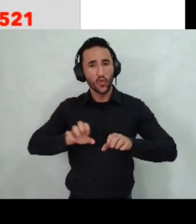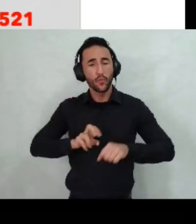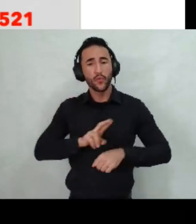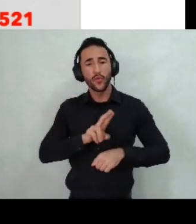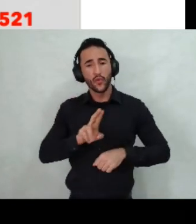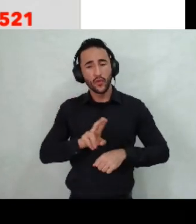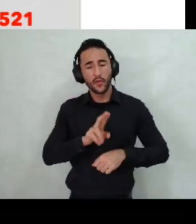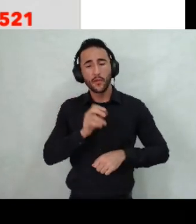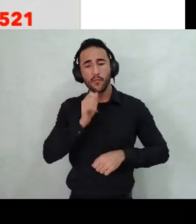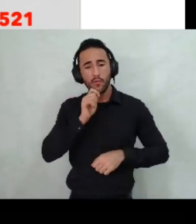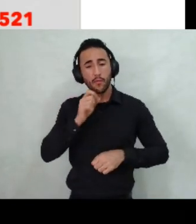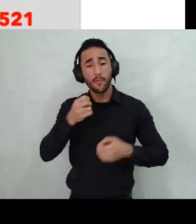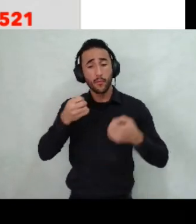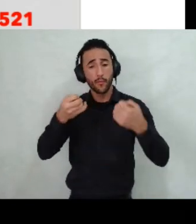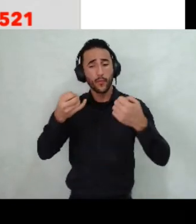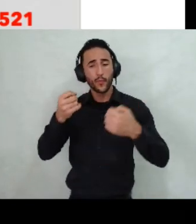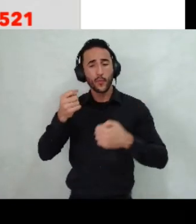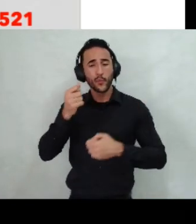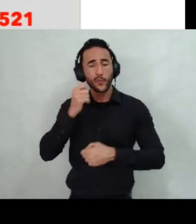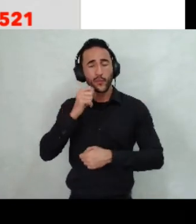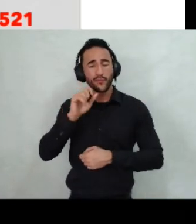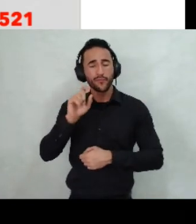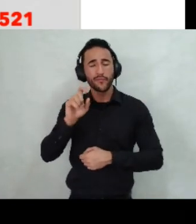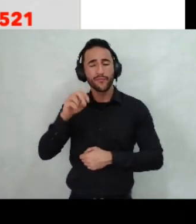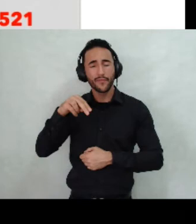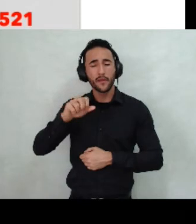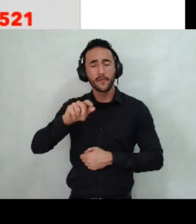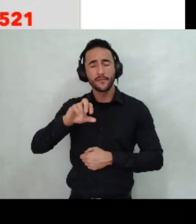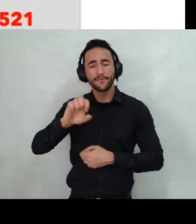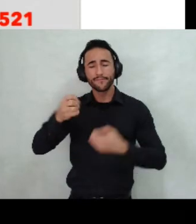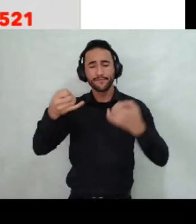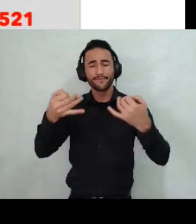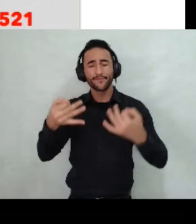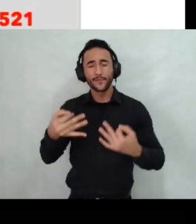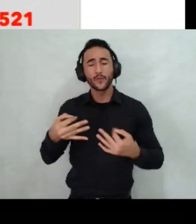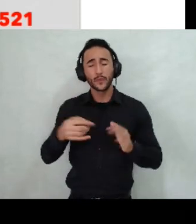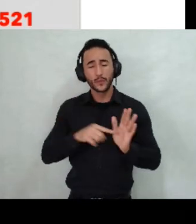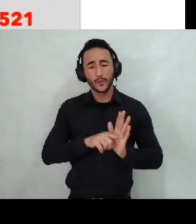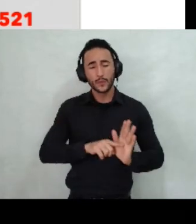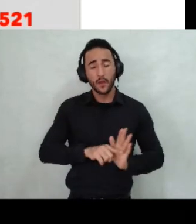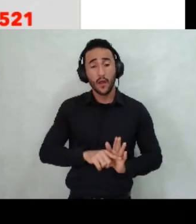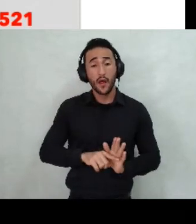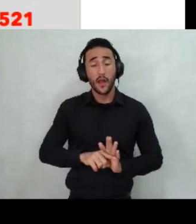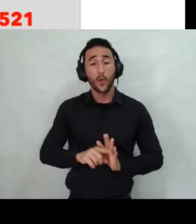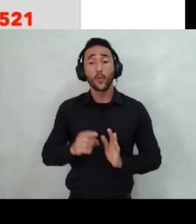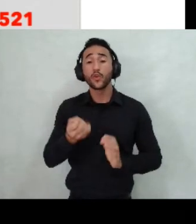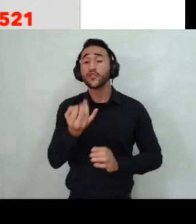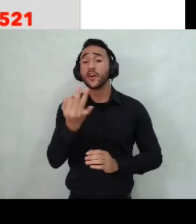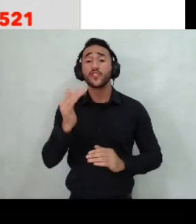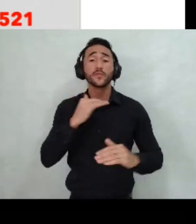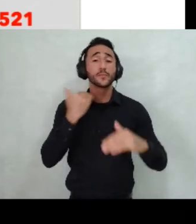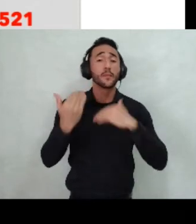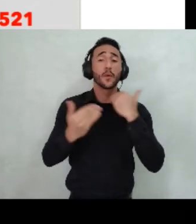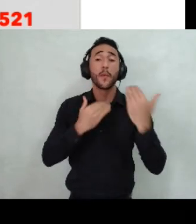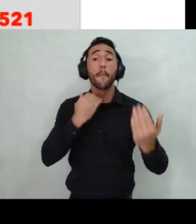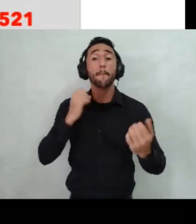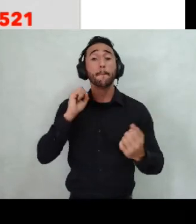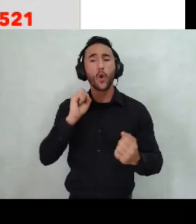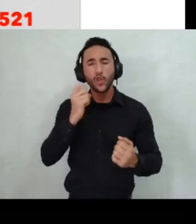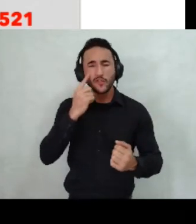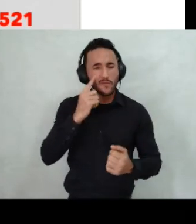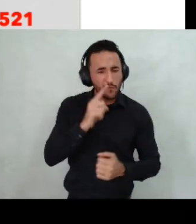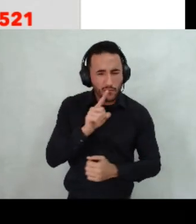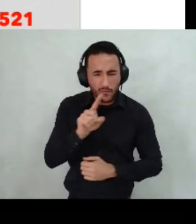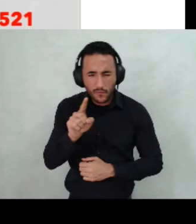professora Nancy já analisou. A letalidade pode ser corrigida de